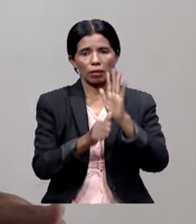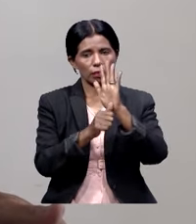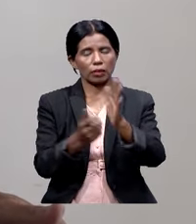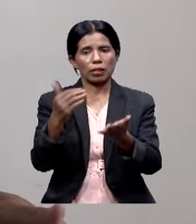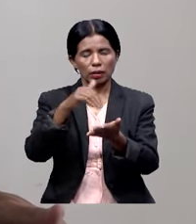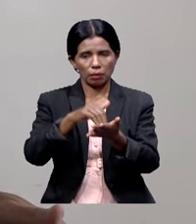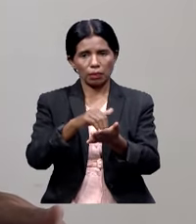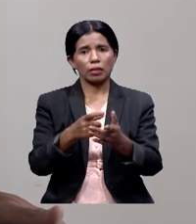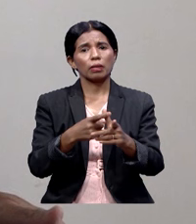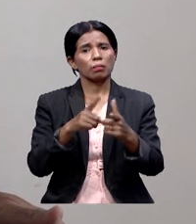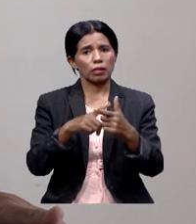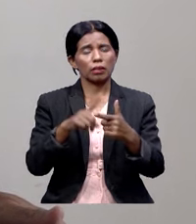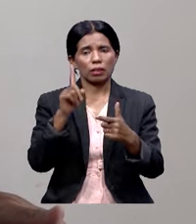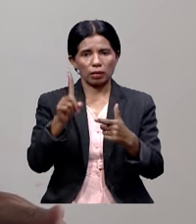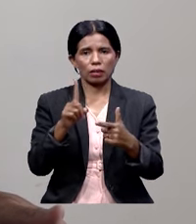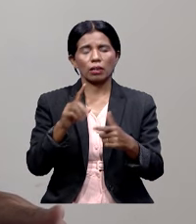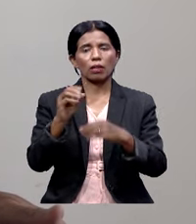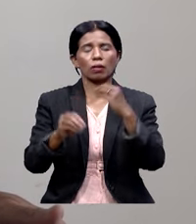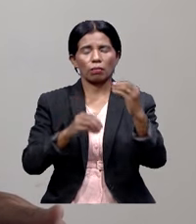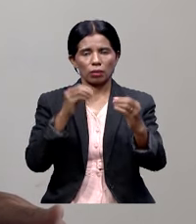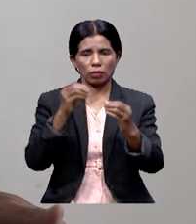Agora eu falei com a